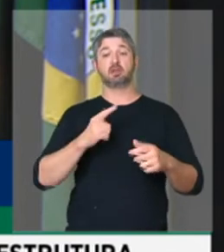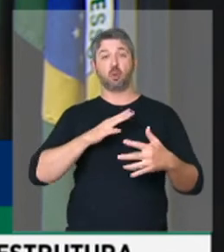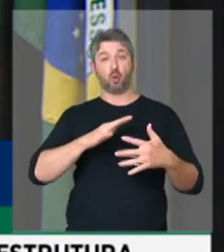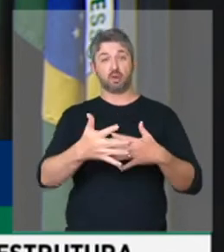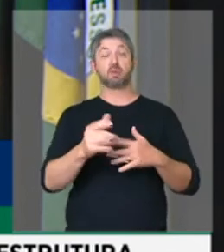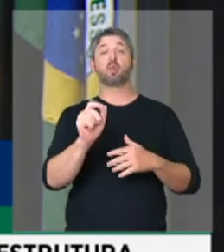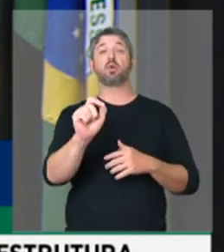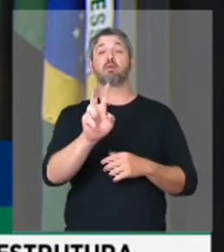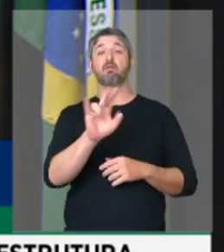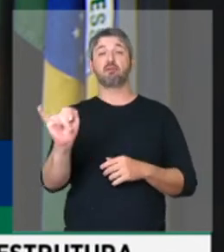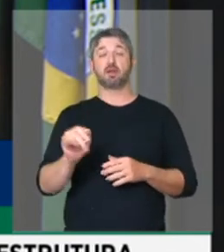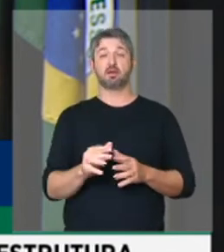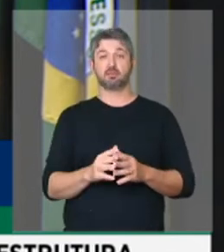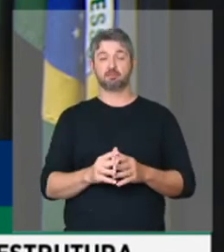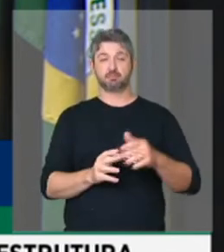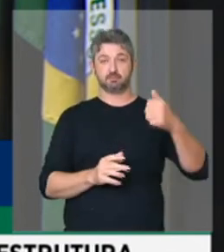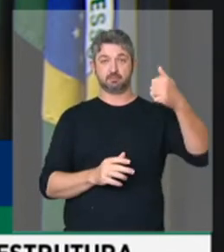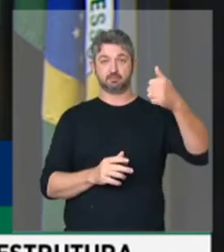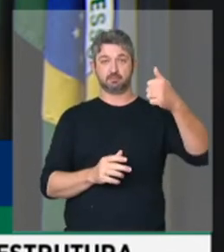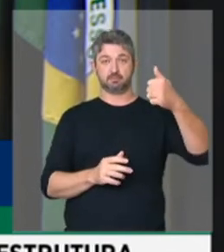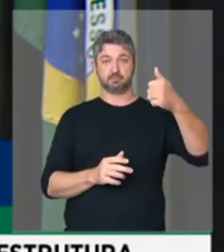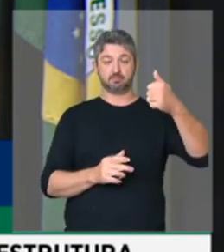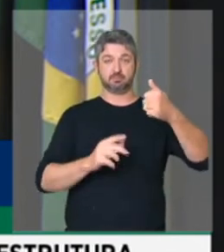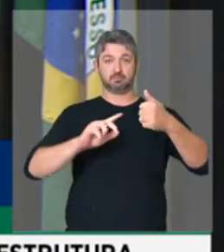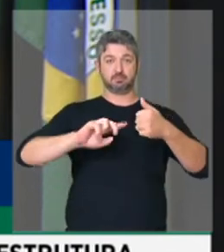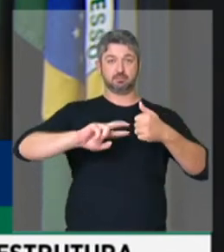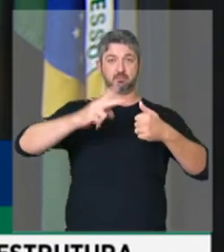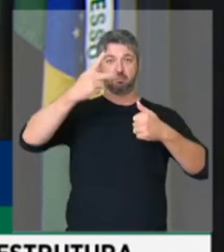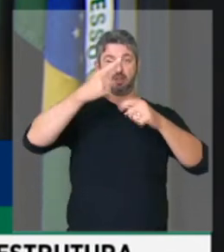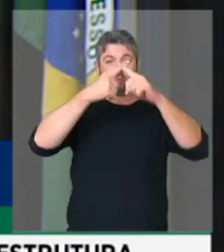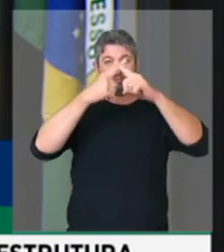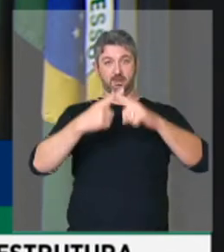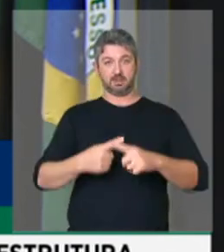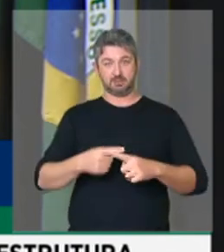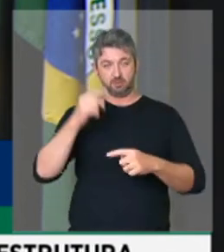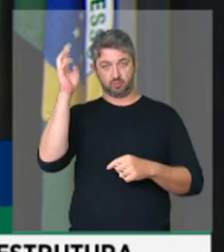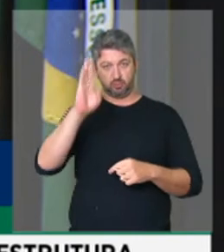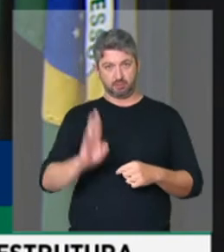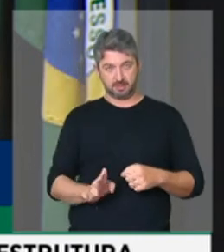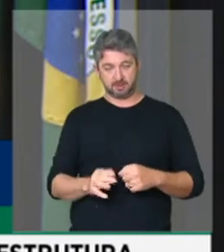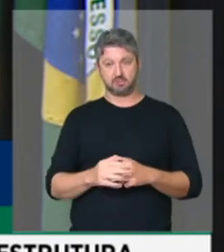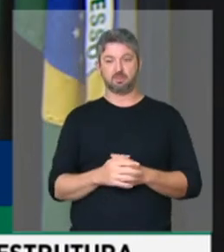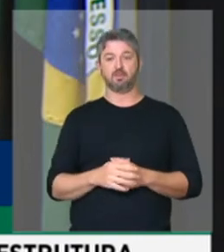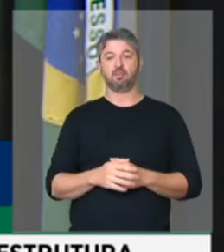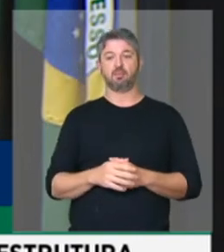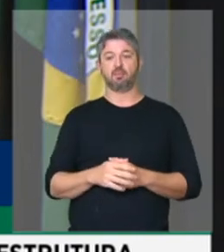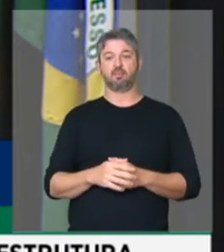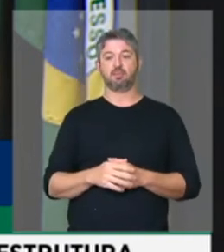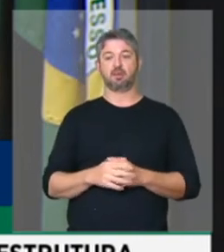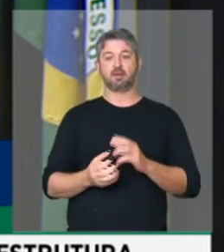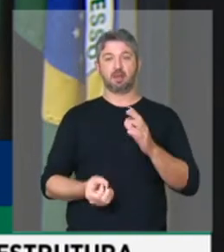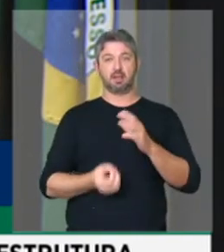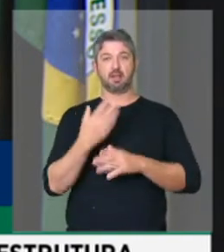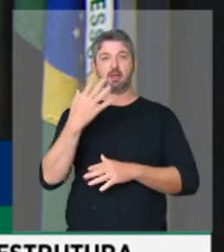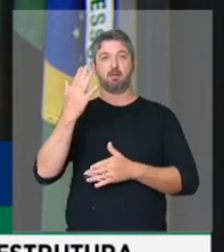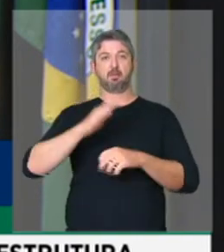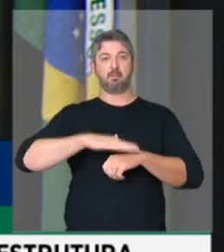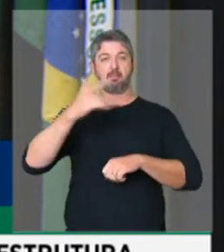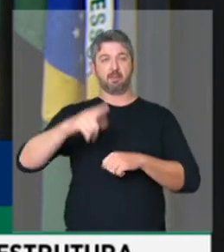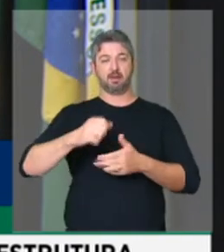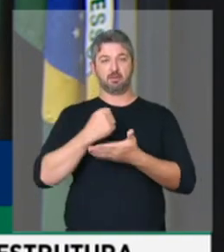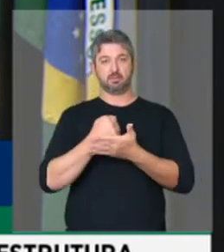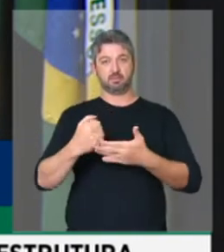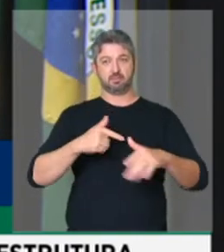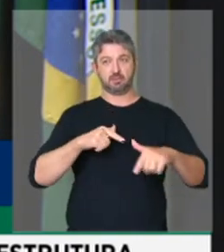início, serão: 1. Aumento da competitividade do Brasil, geração de emprego e renda, com